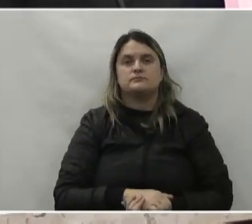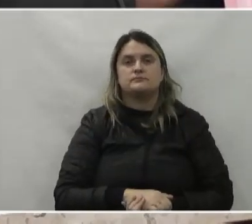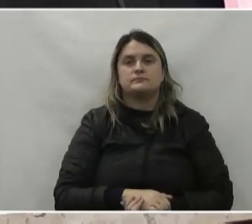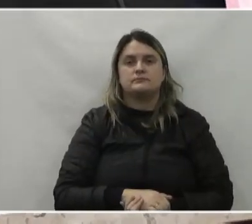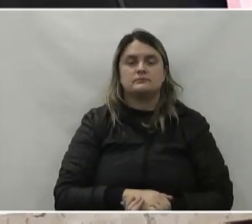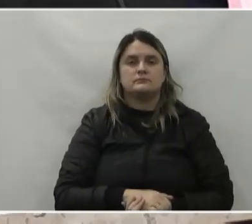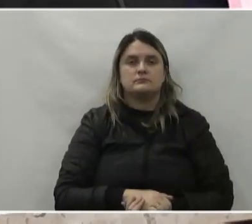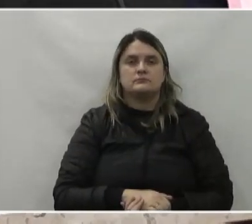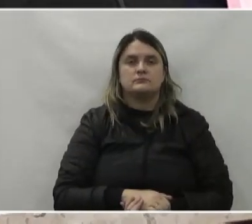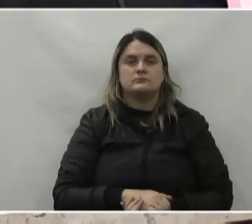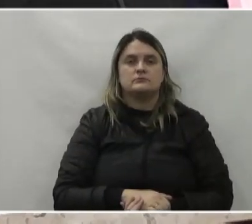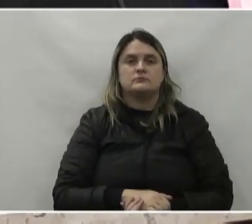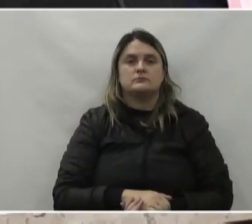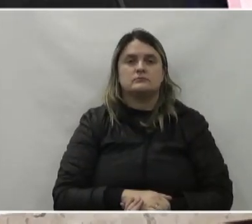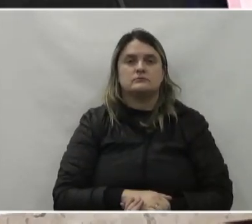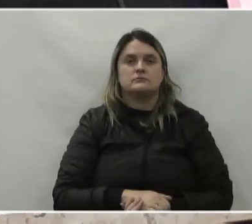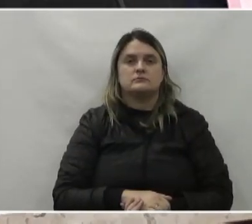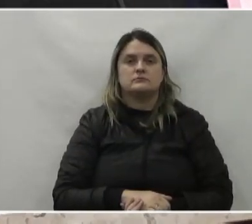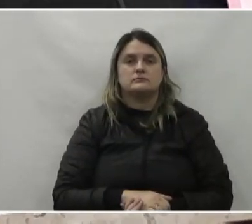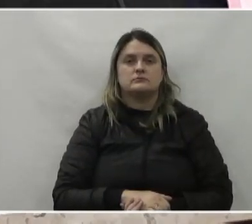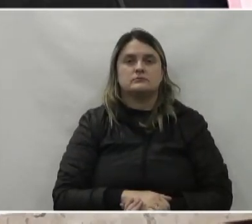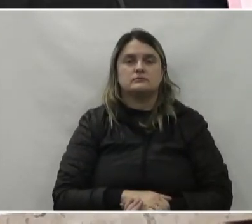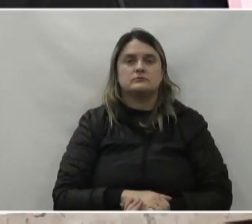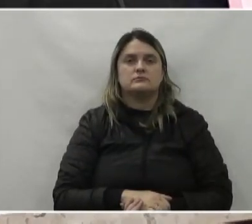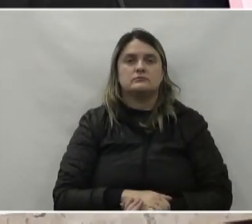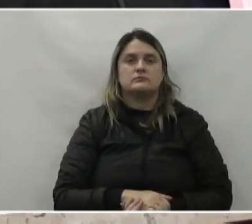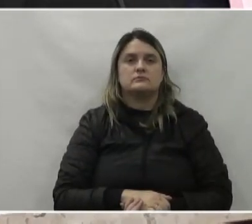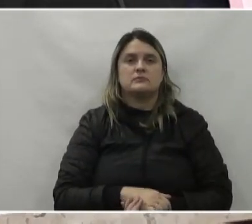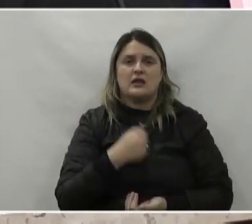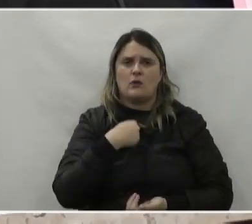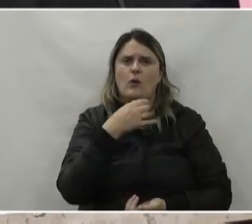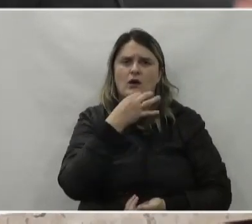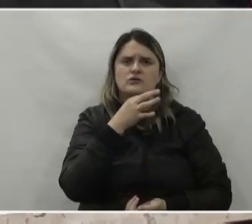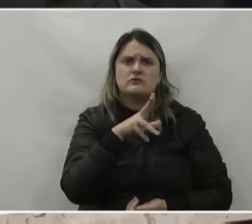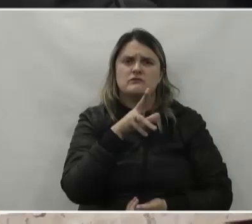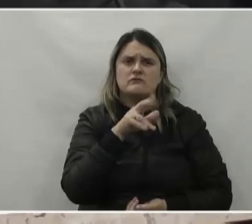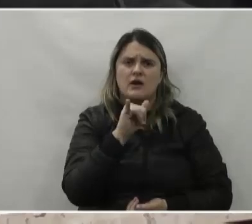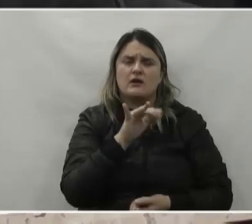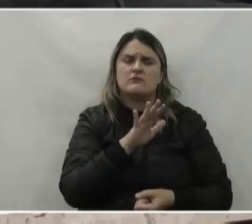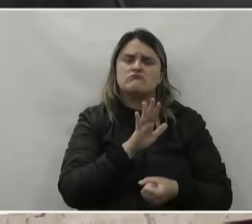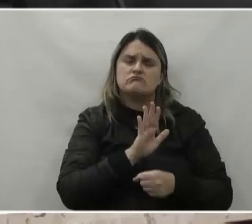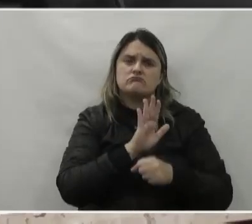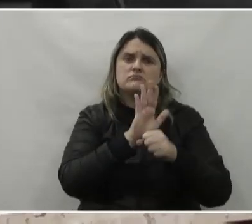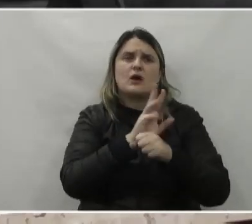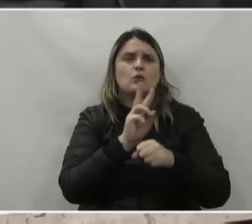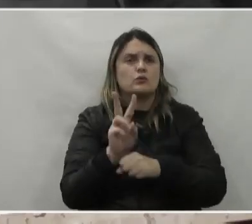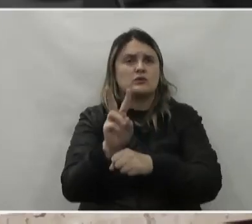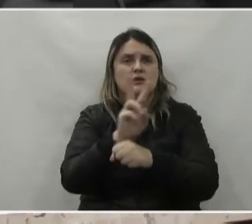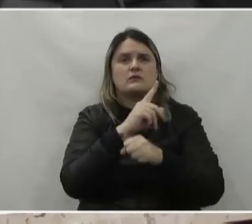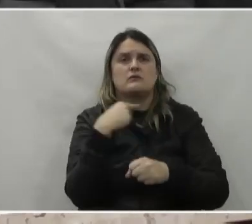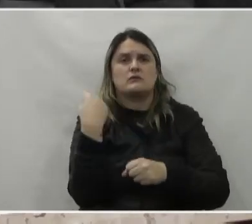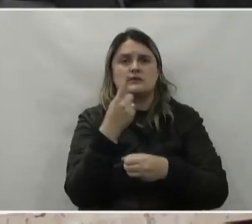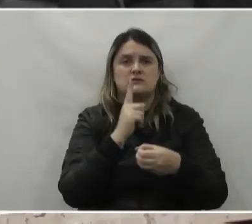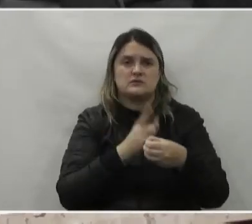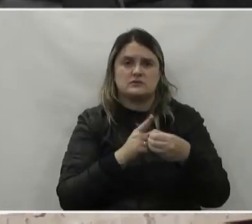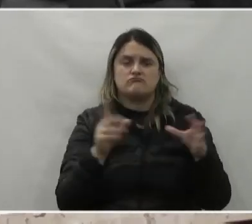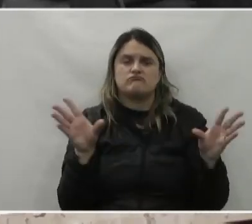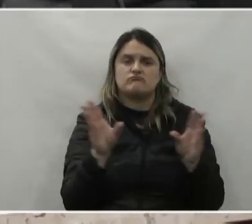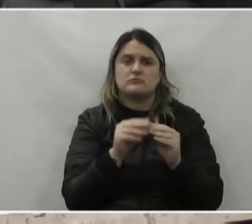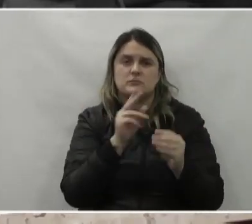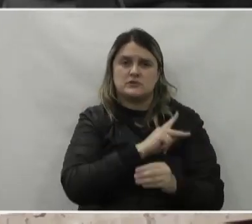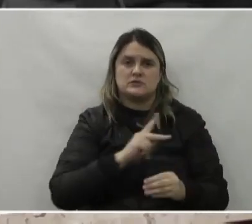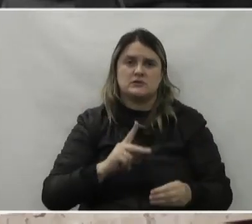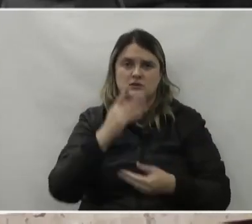né? Eu acho que vai agradar em todos os aspectos aí. Era isso, senhor